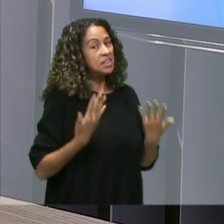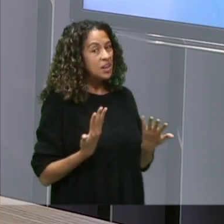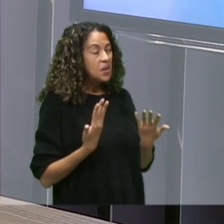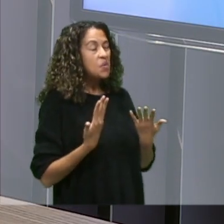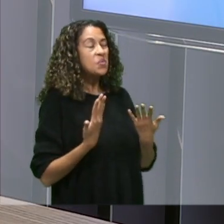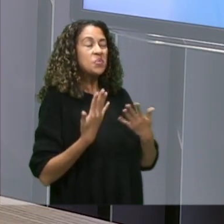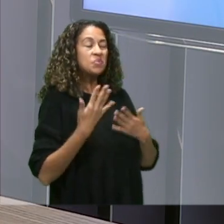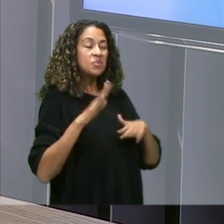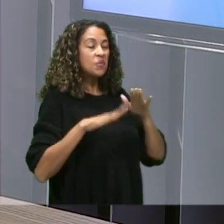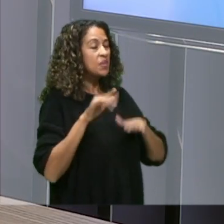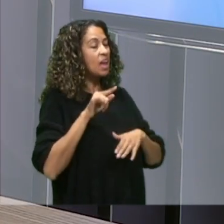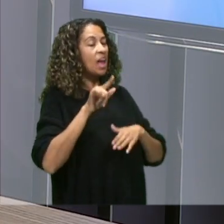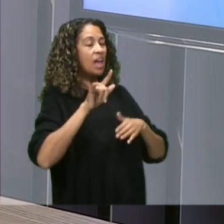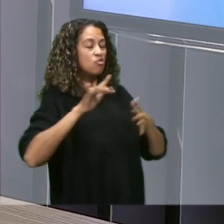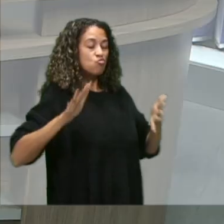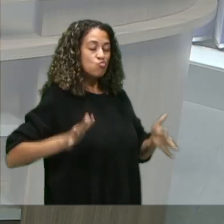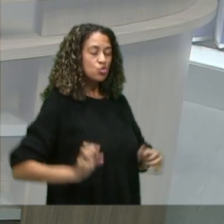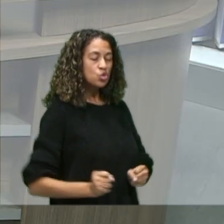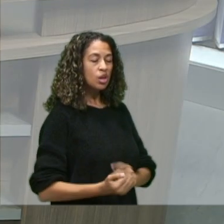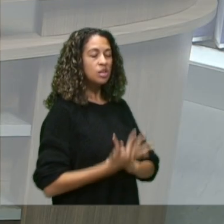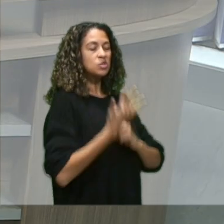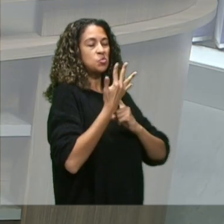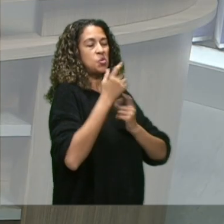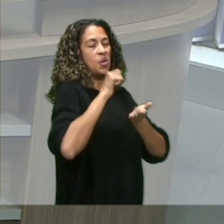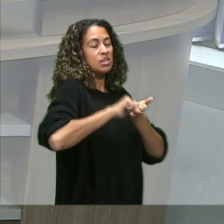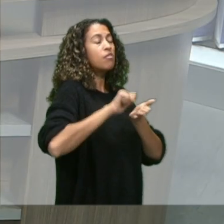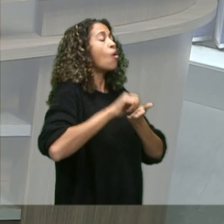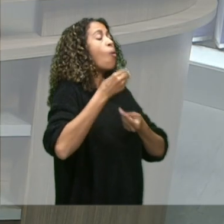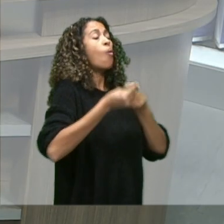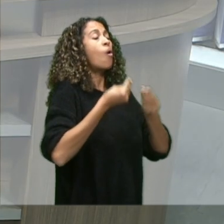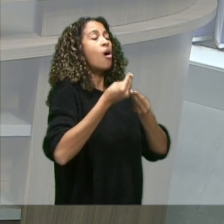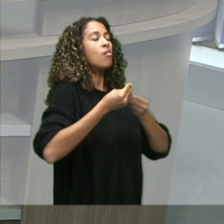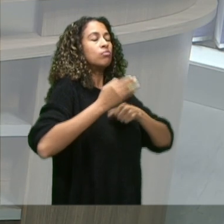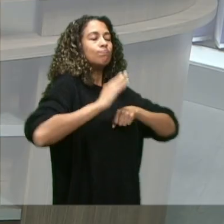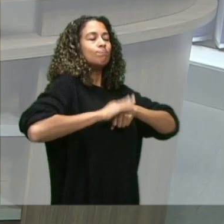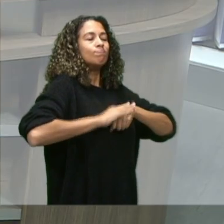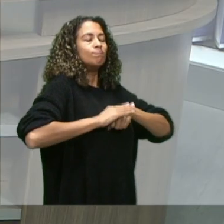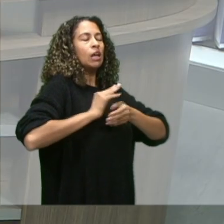que te motivou a tu escrever o teu primeiro livro? O que te motivou, assim? Qual foi